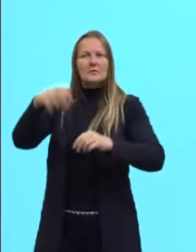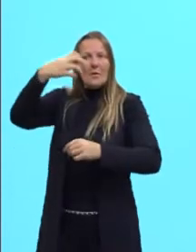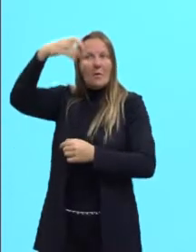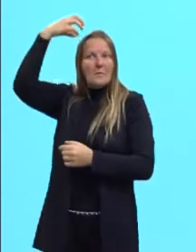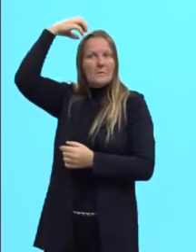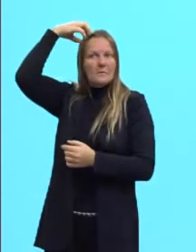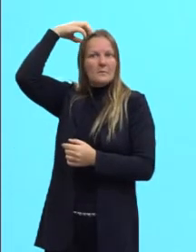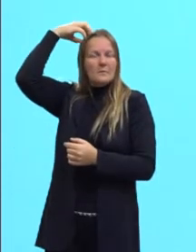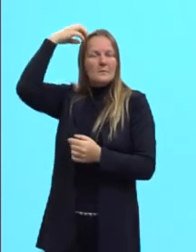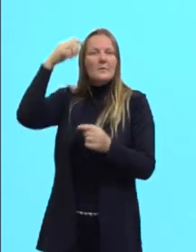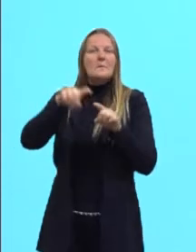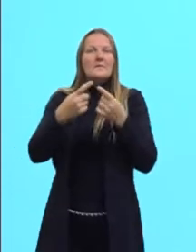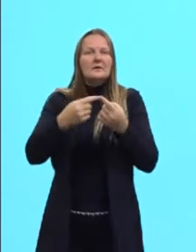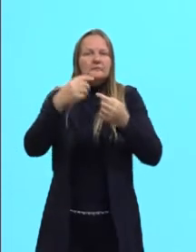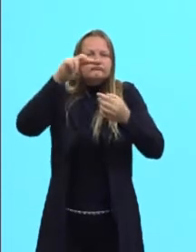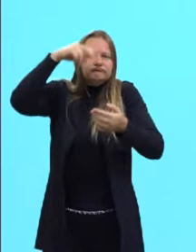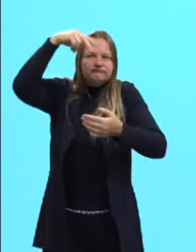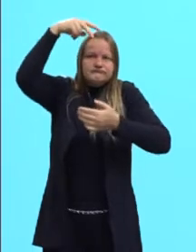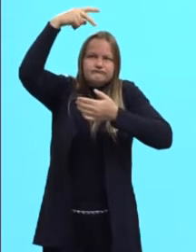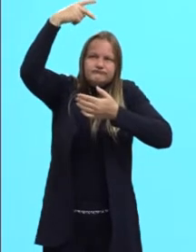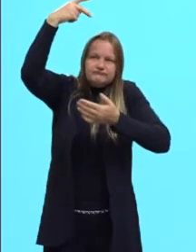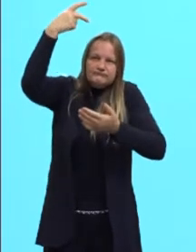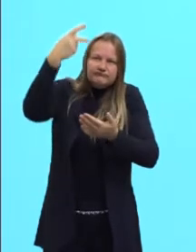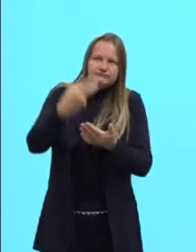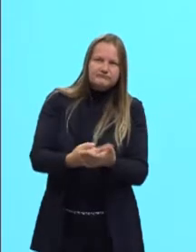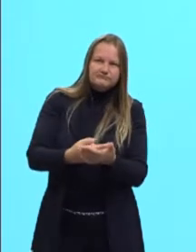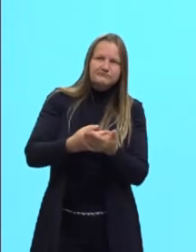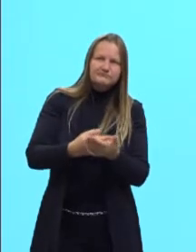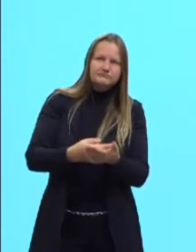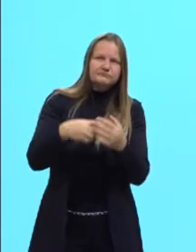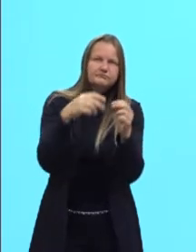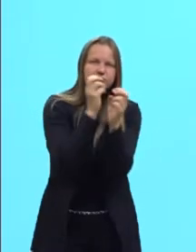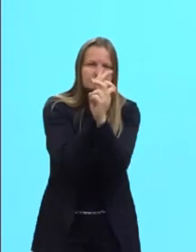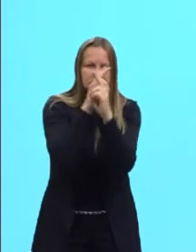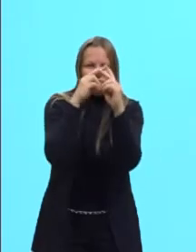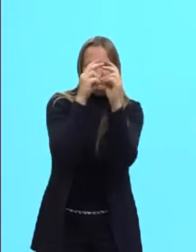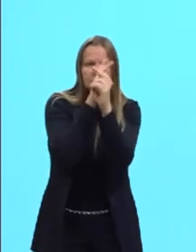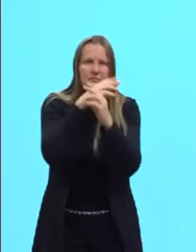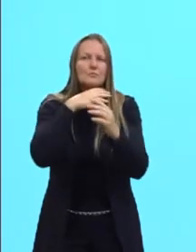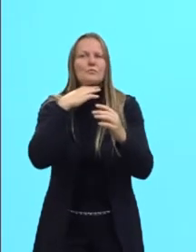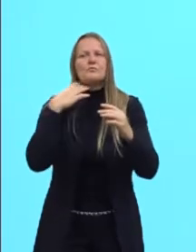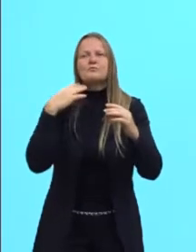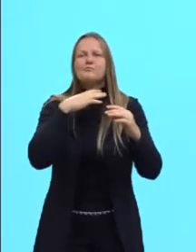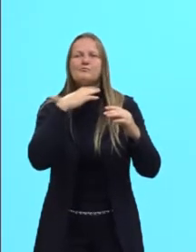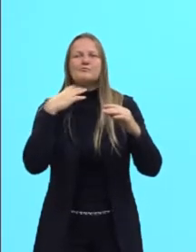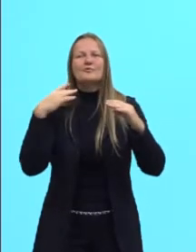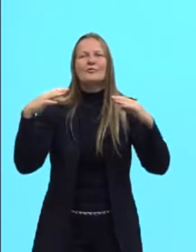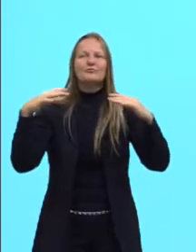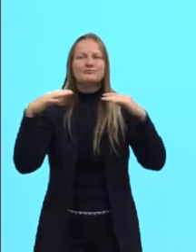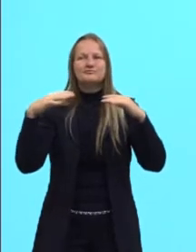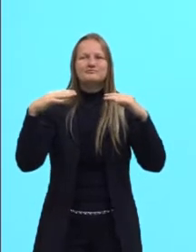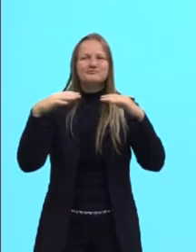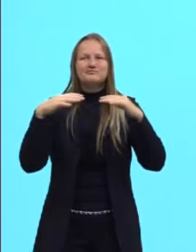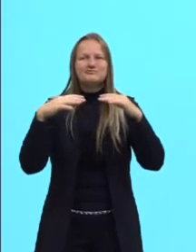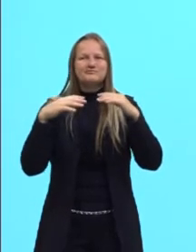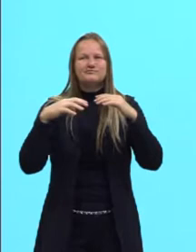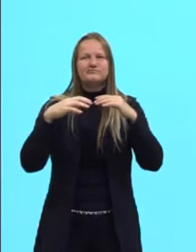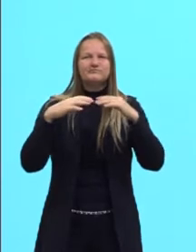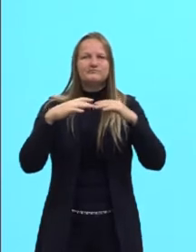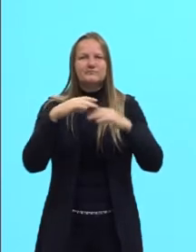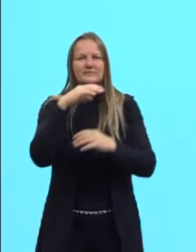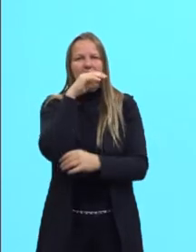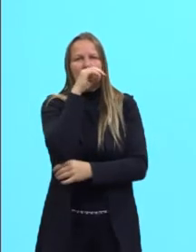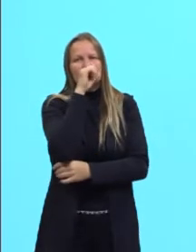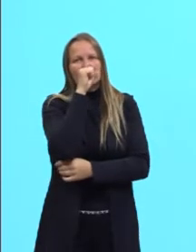príncipe e se acabou no chão feito um pacote bêbado morreu na contramão atrapalhando o